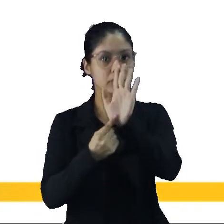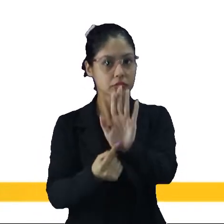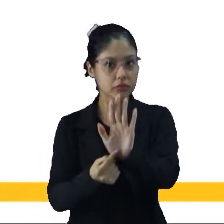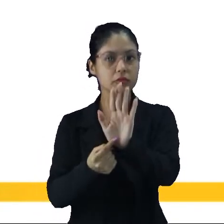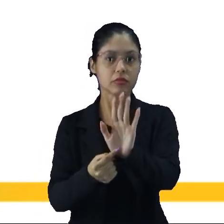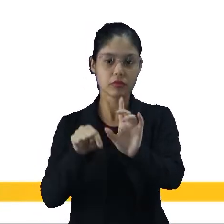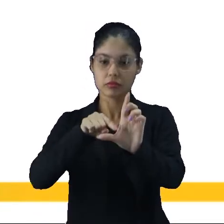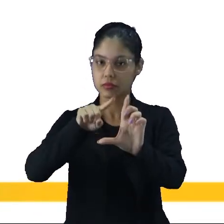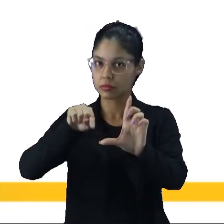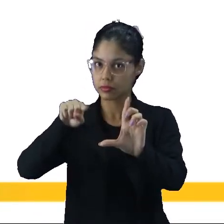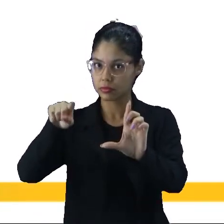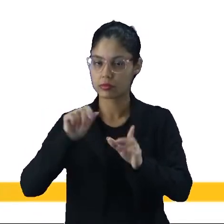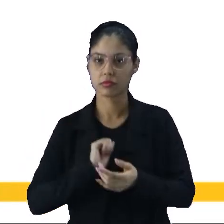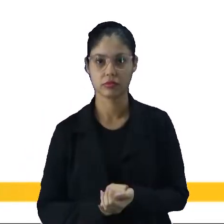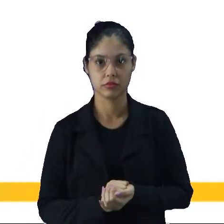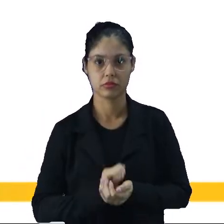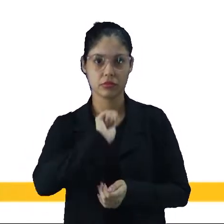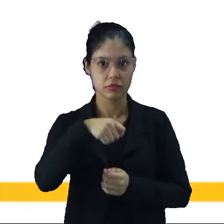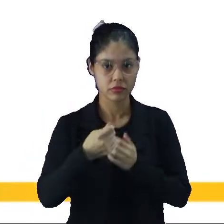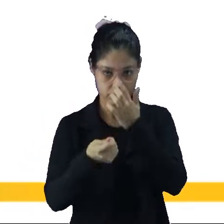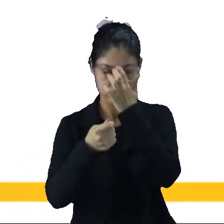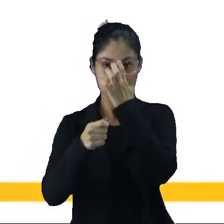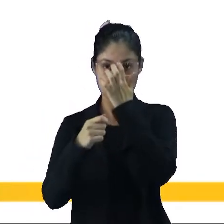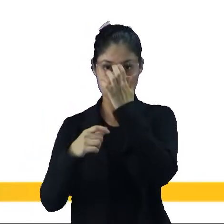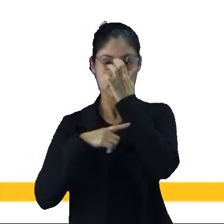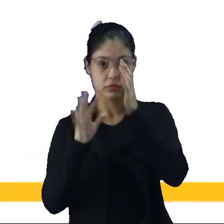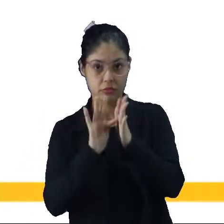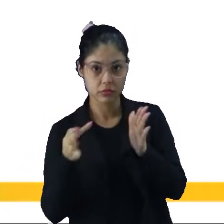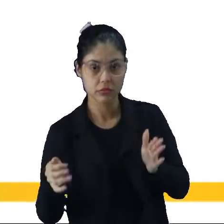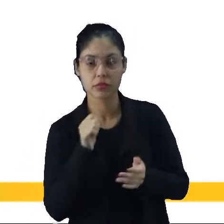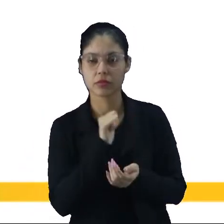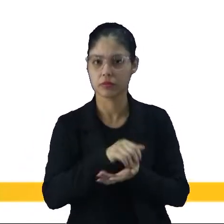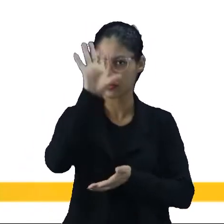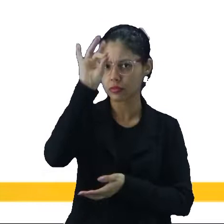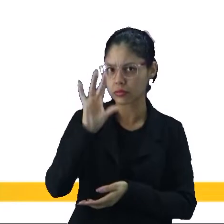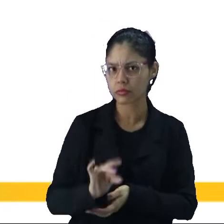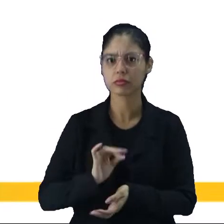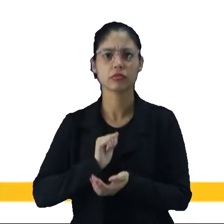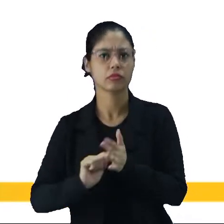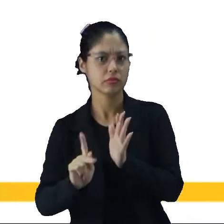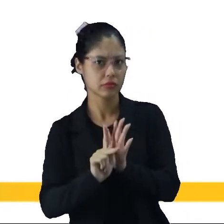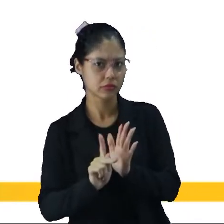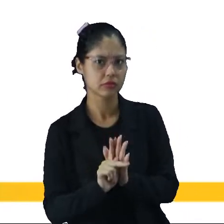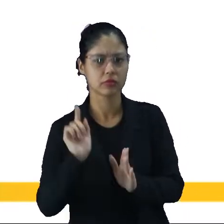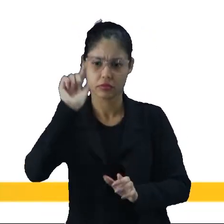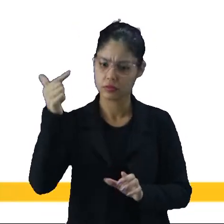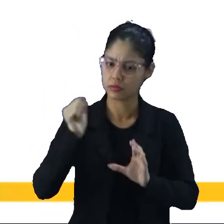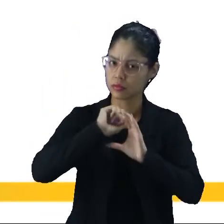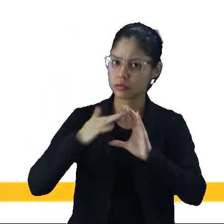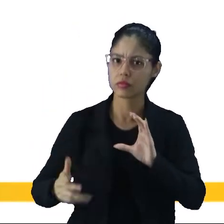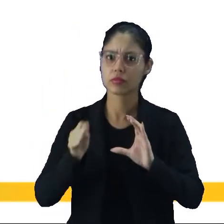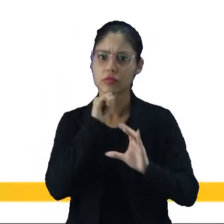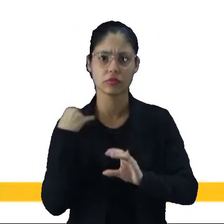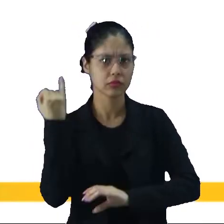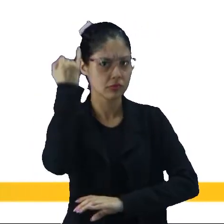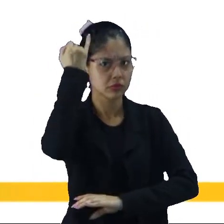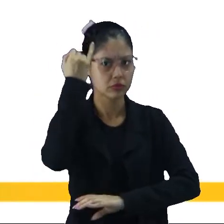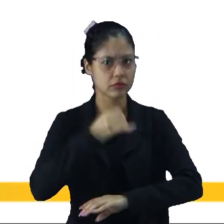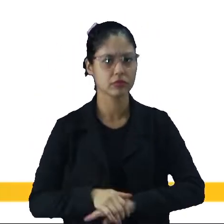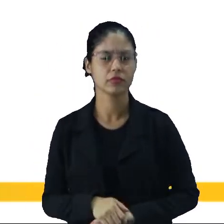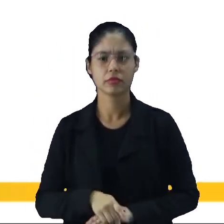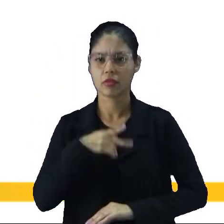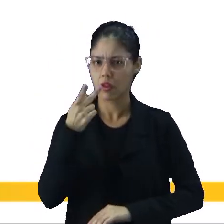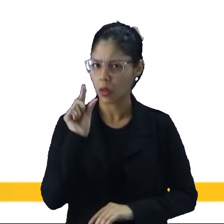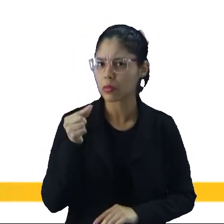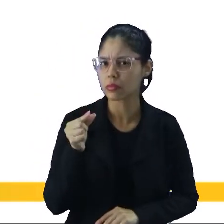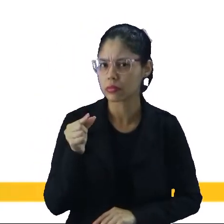representação gráfica. Estudar o sinal da função para cada um dos quadrantes, entre outras características importantes. Vamos